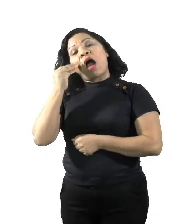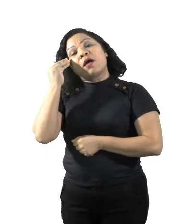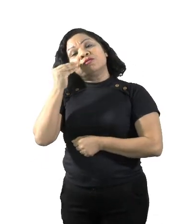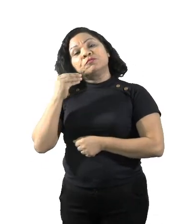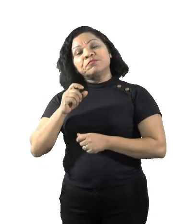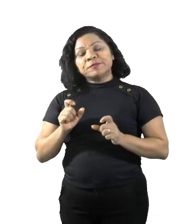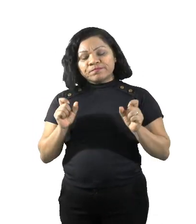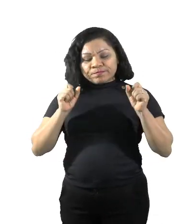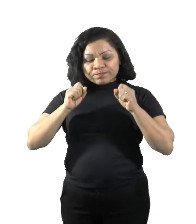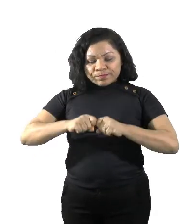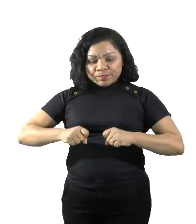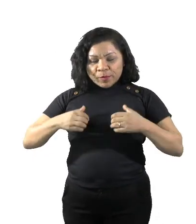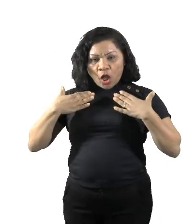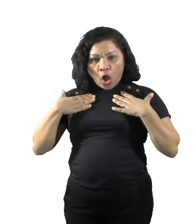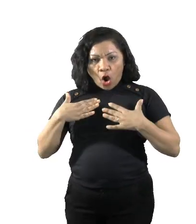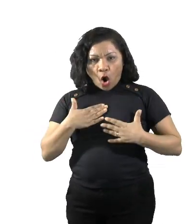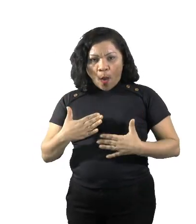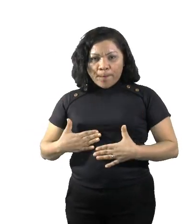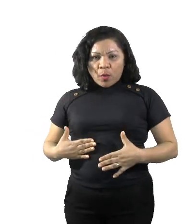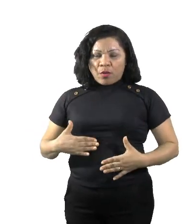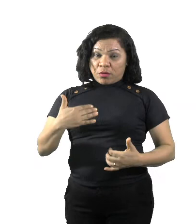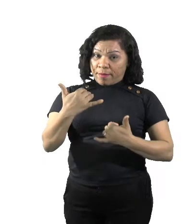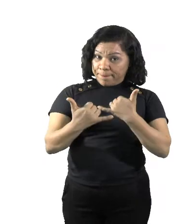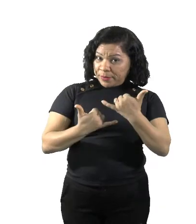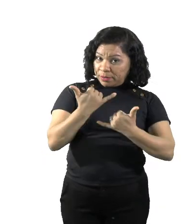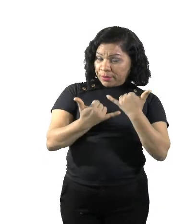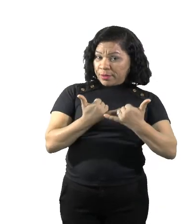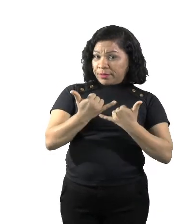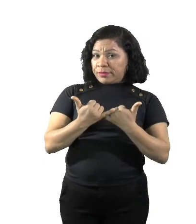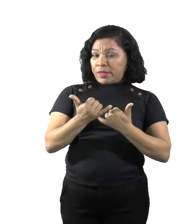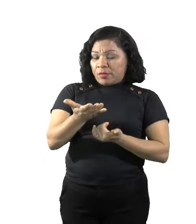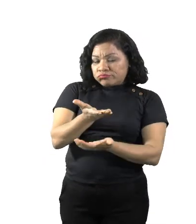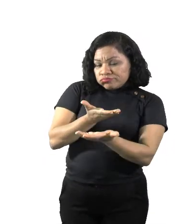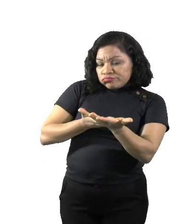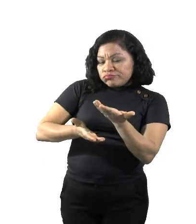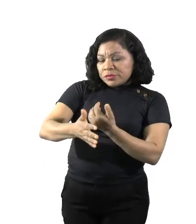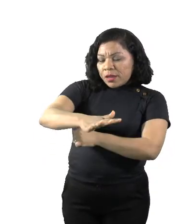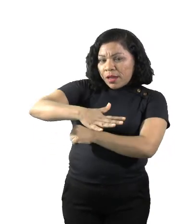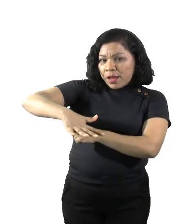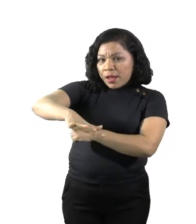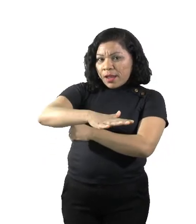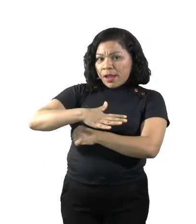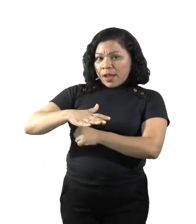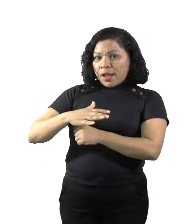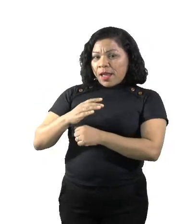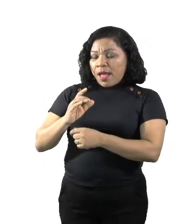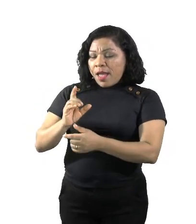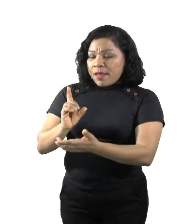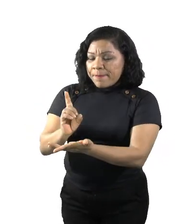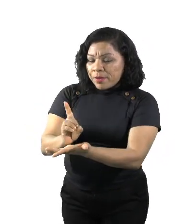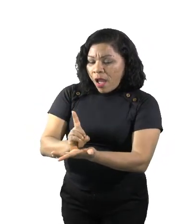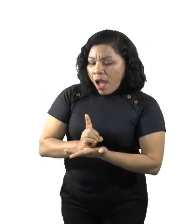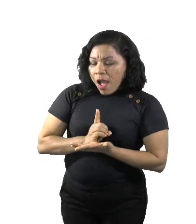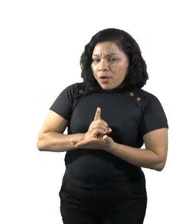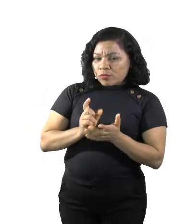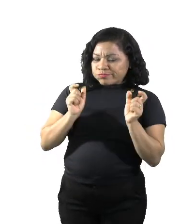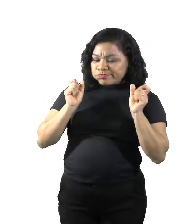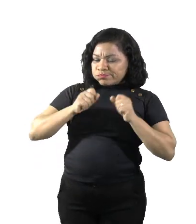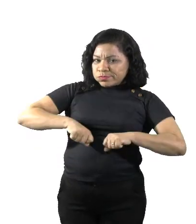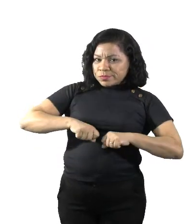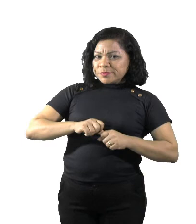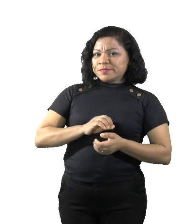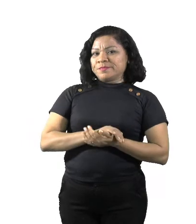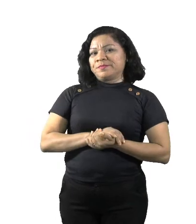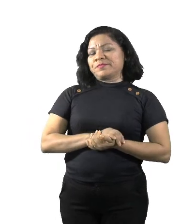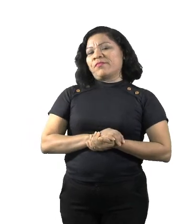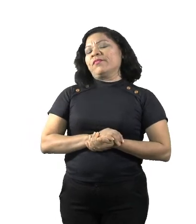possibilidades corporais nas brincadeiras e interações em ambientes acolhedores e desafiantes, traçar